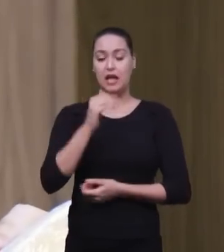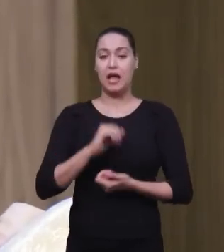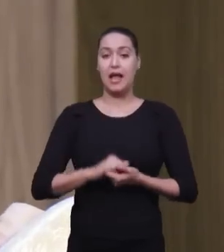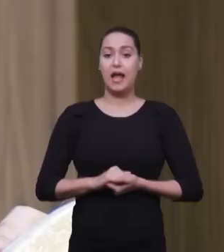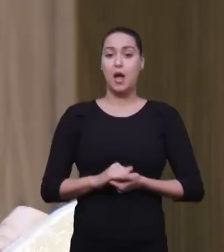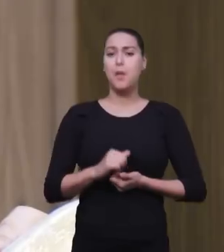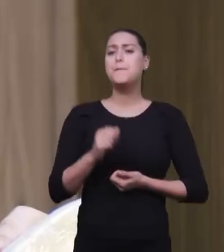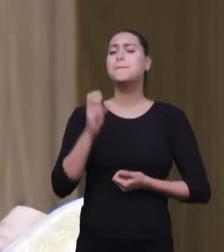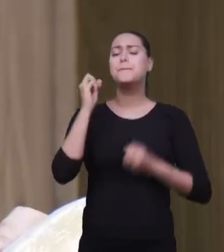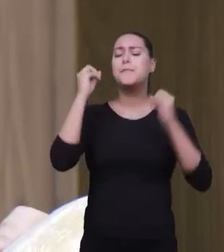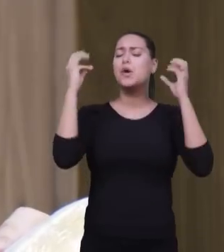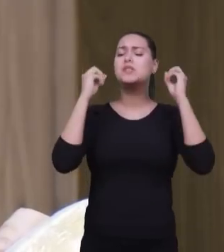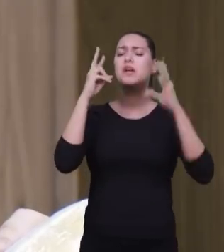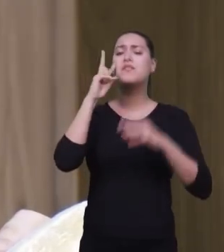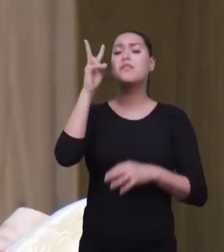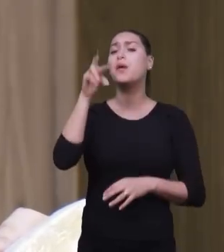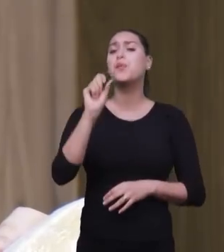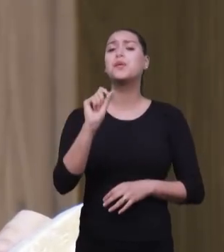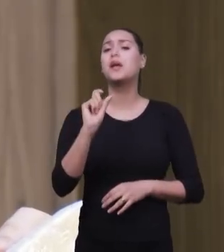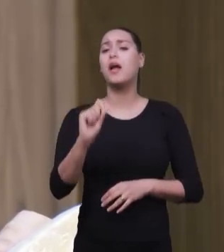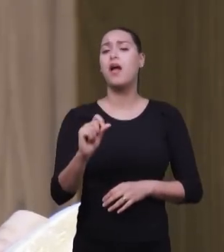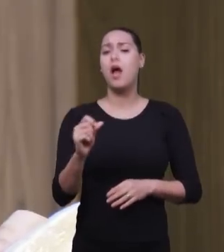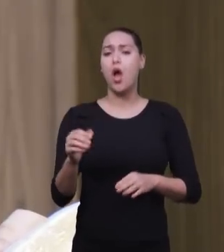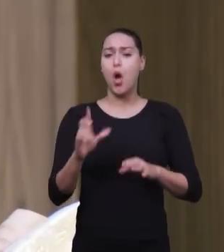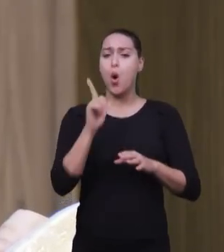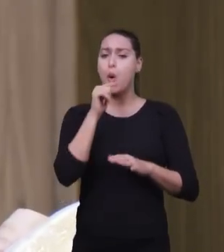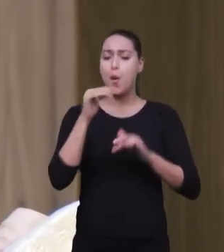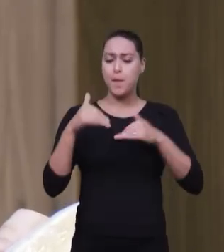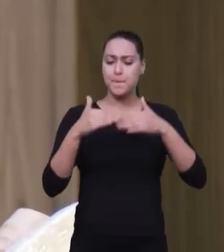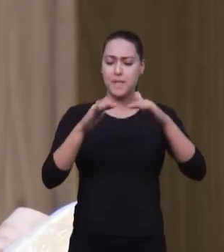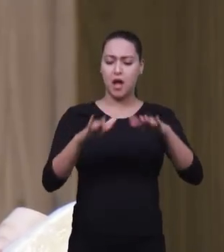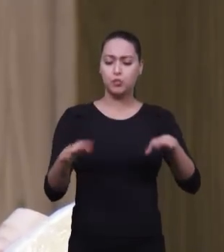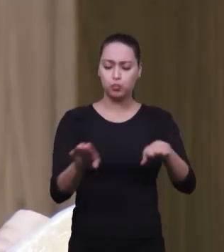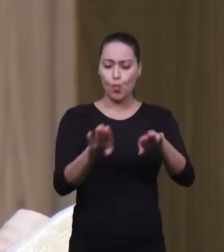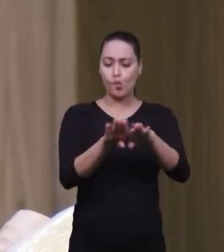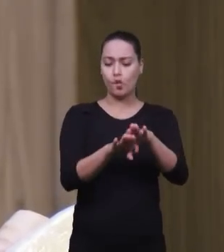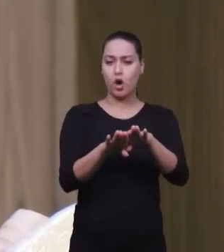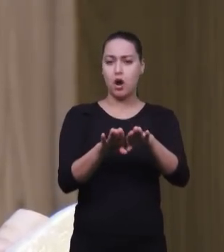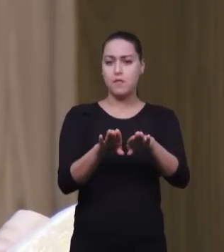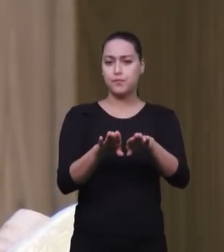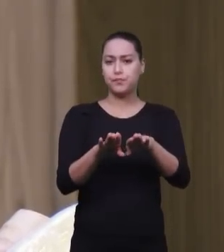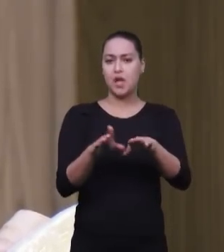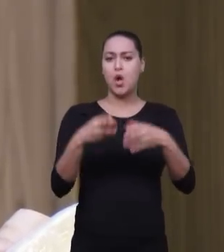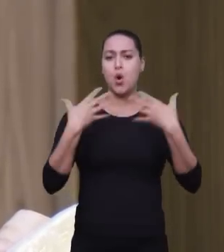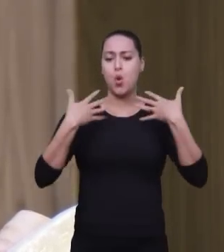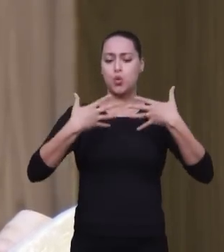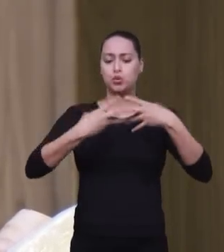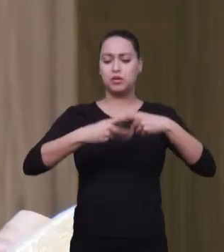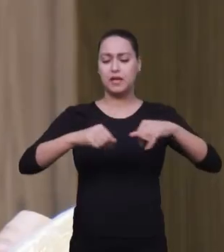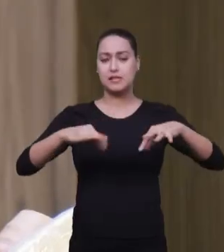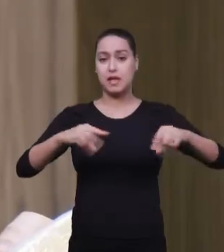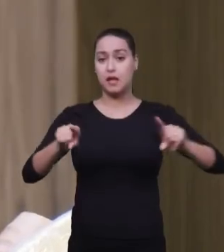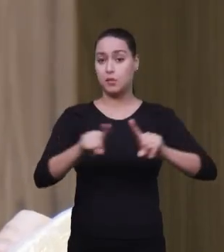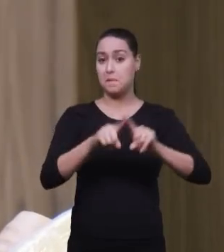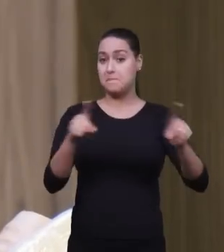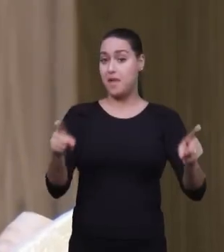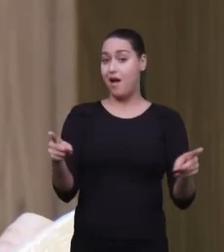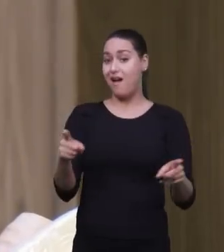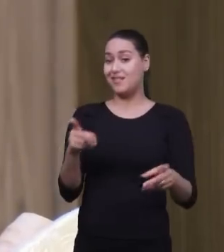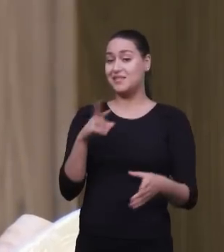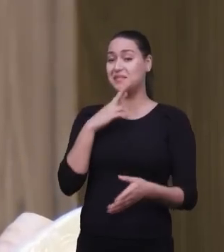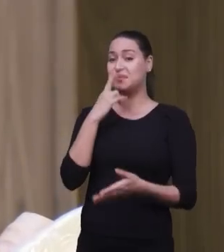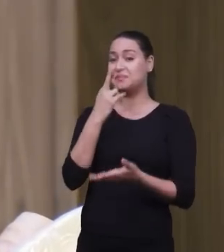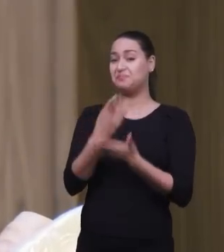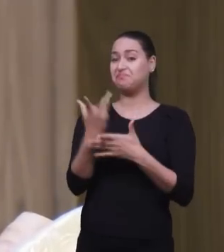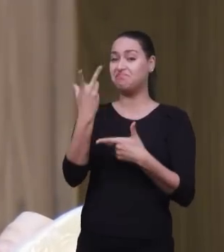Ele via um mar fechado, um longo deserto pela frente, mas pelos olhos da fé, ele tinha em vista uma